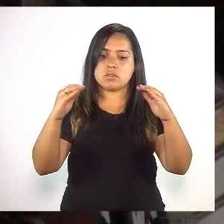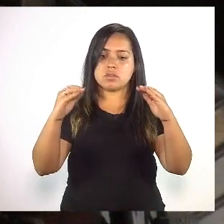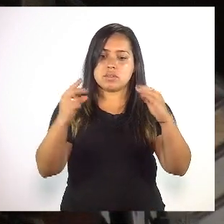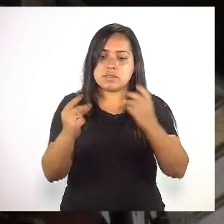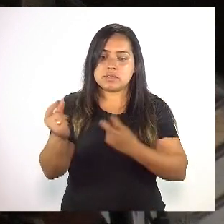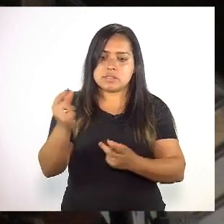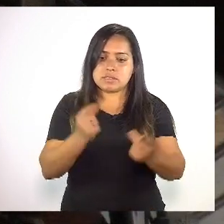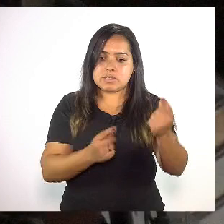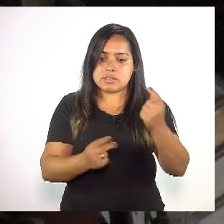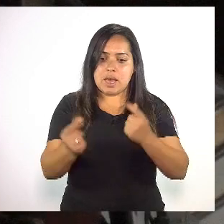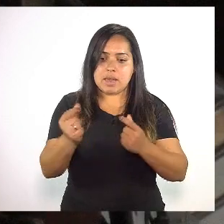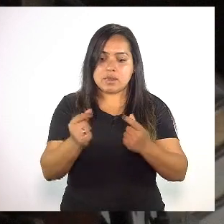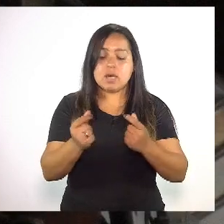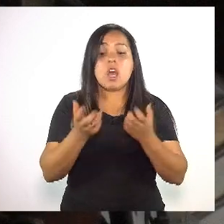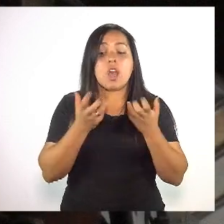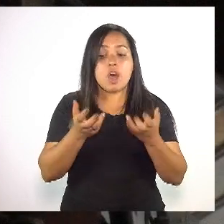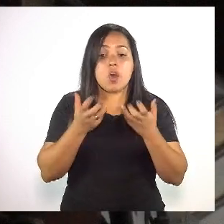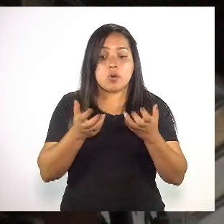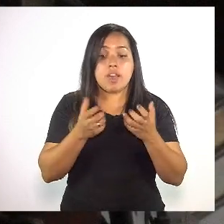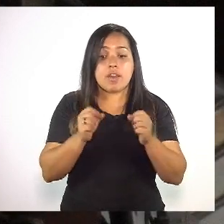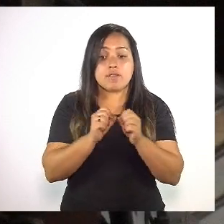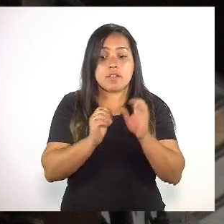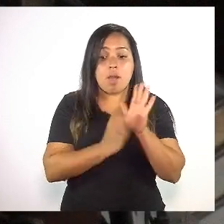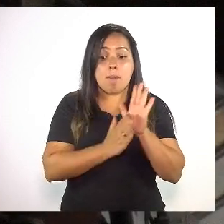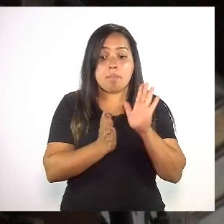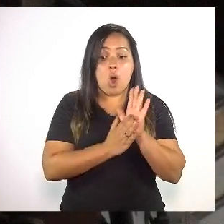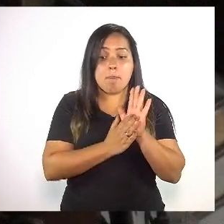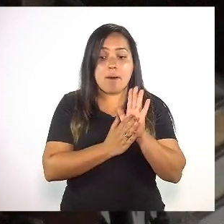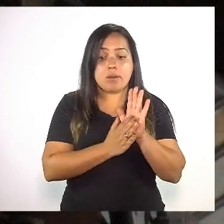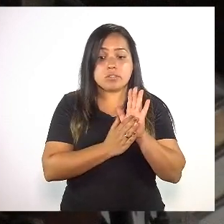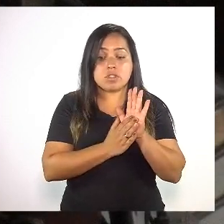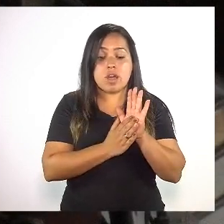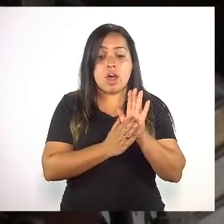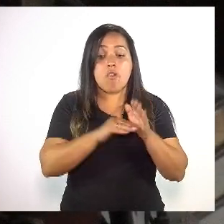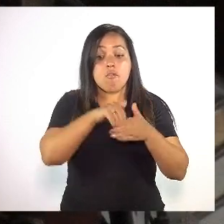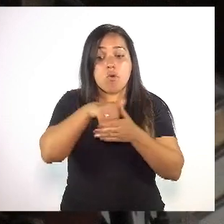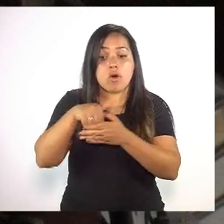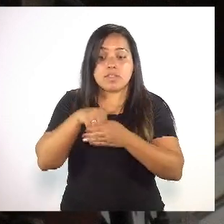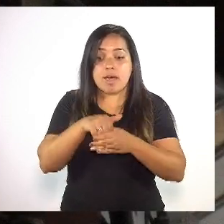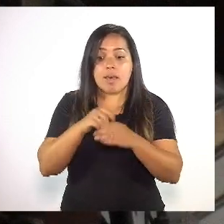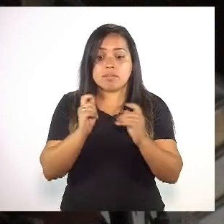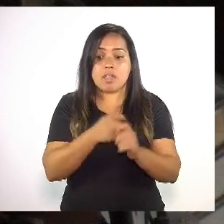sair daqui. Eu quero fazer uma proposta para ver se a gente pode votar o parecer